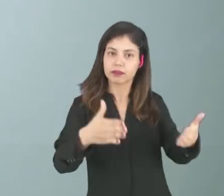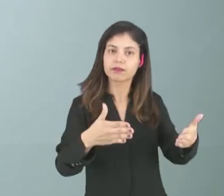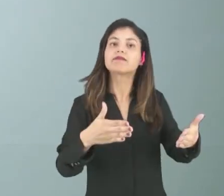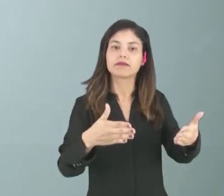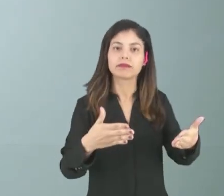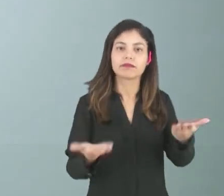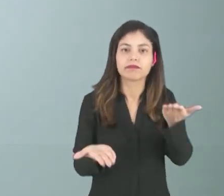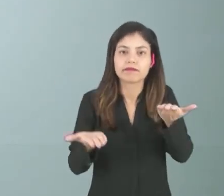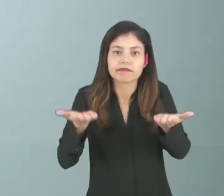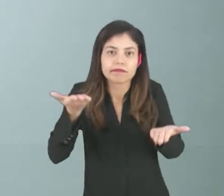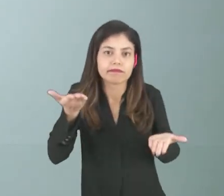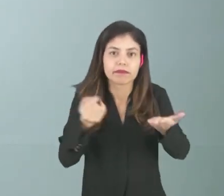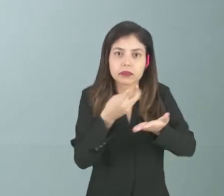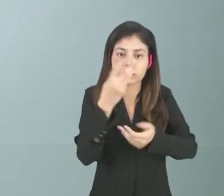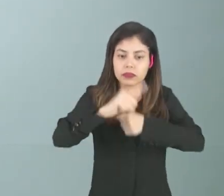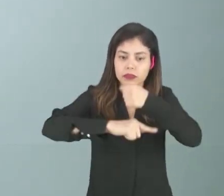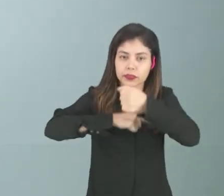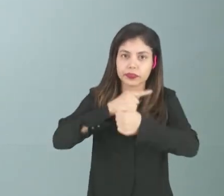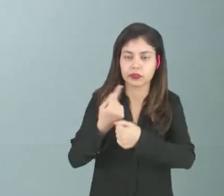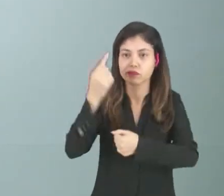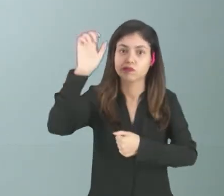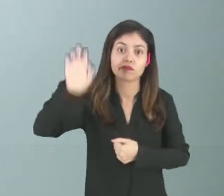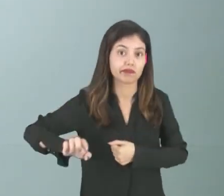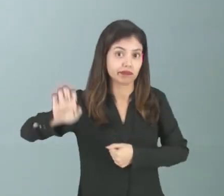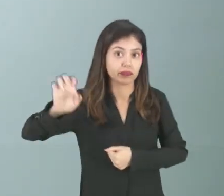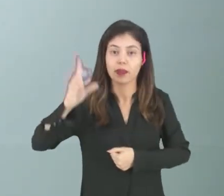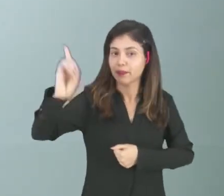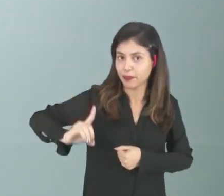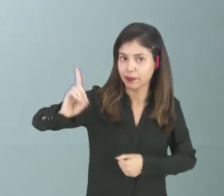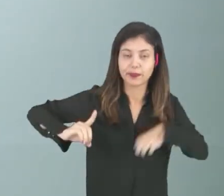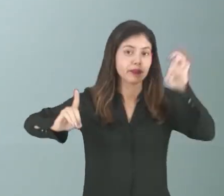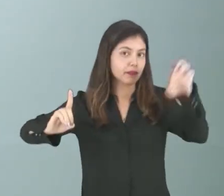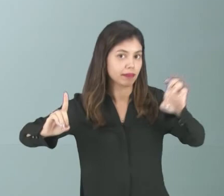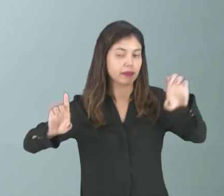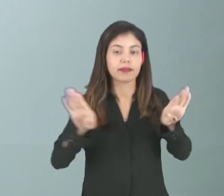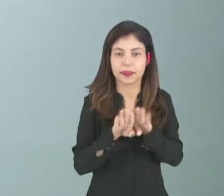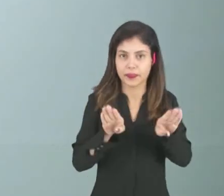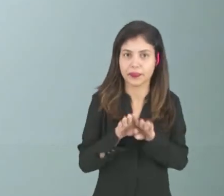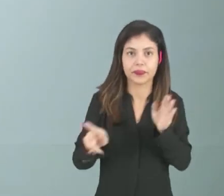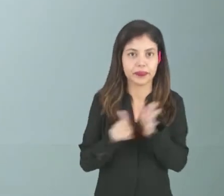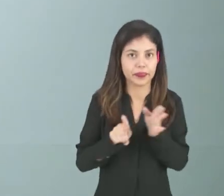objetivo equiparar a quantidade de átomos, tanto do lado dos reagentes como do lado dos